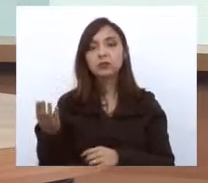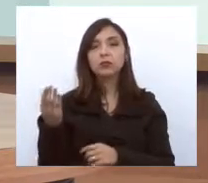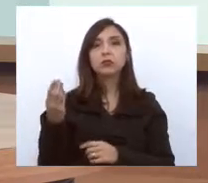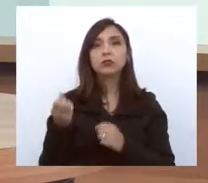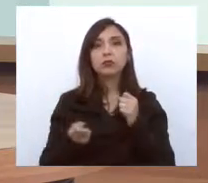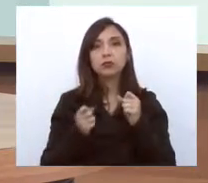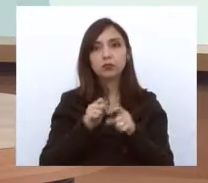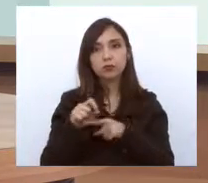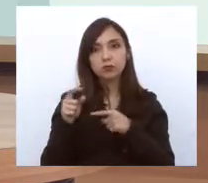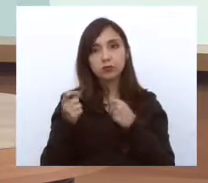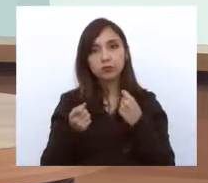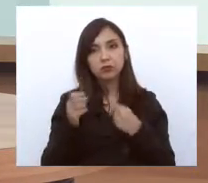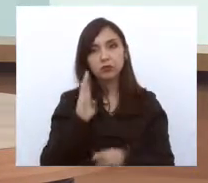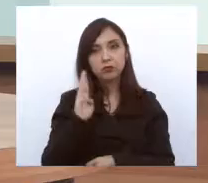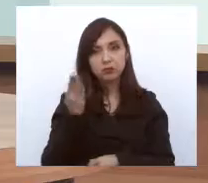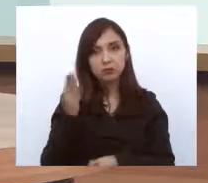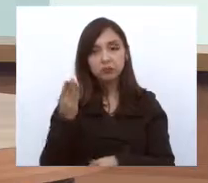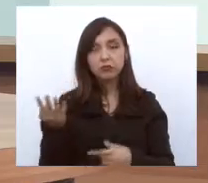Botafogo,